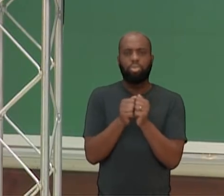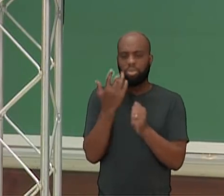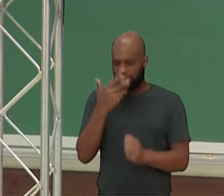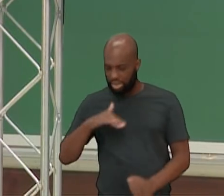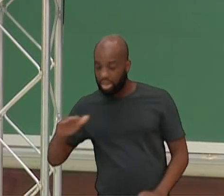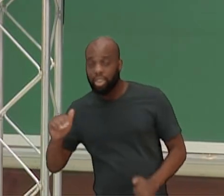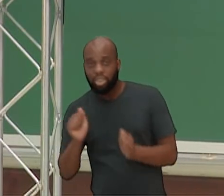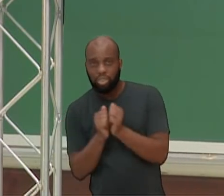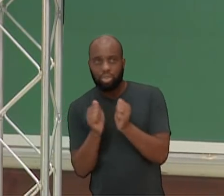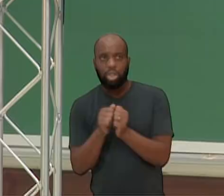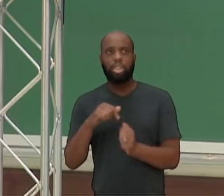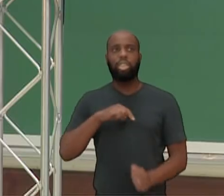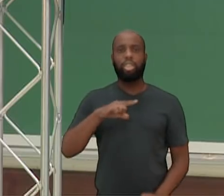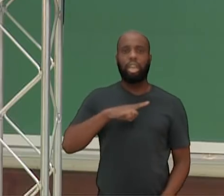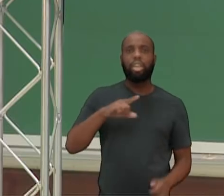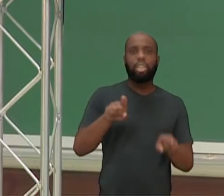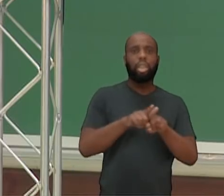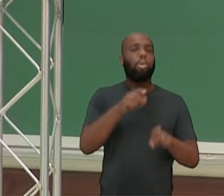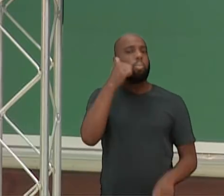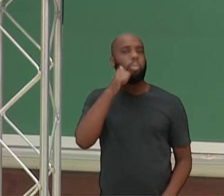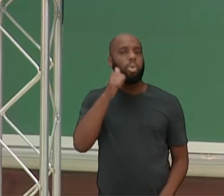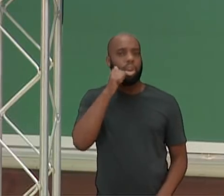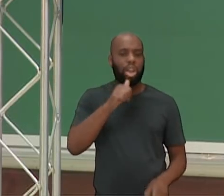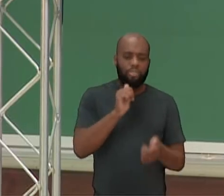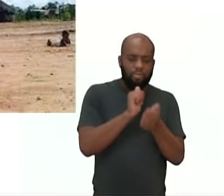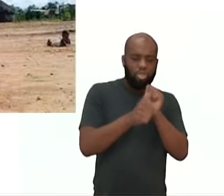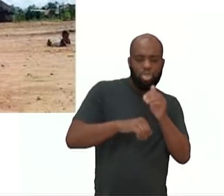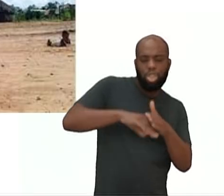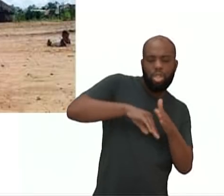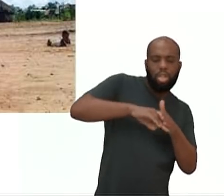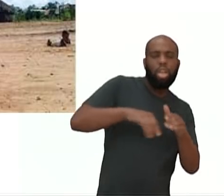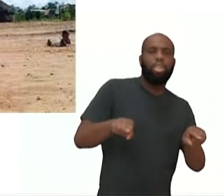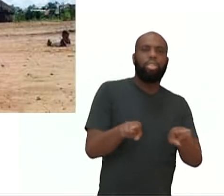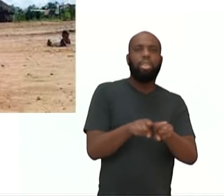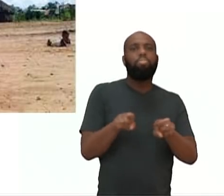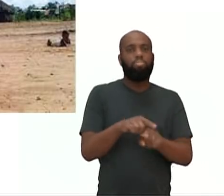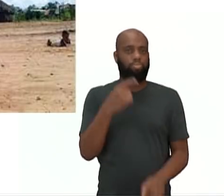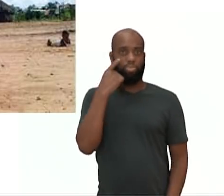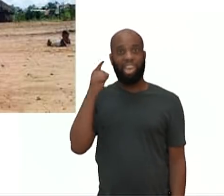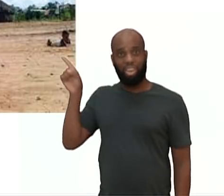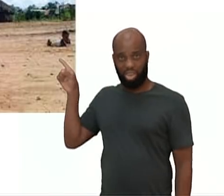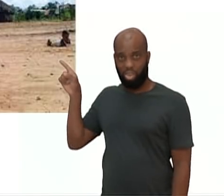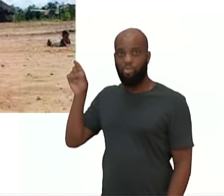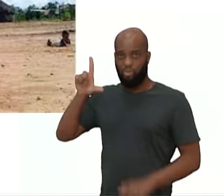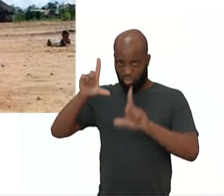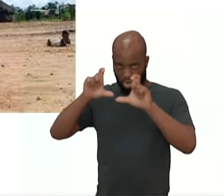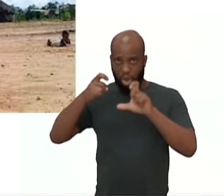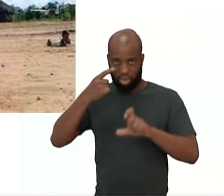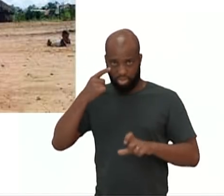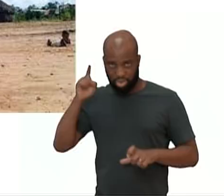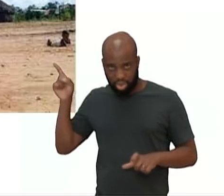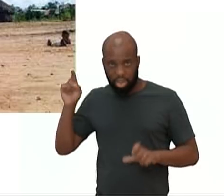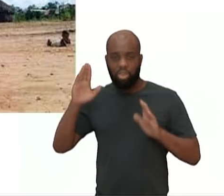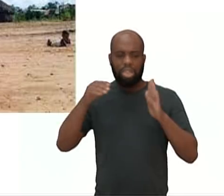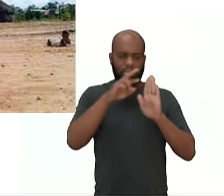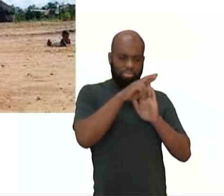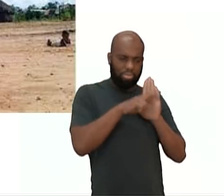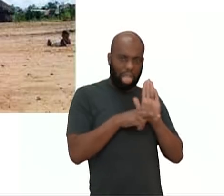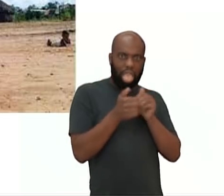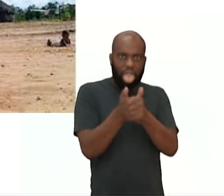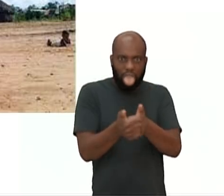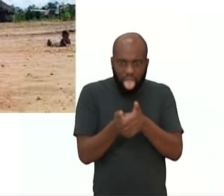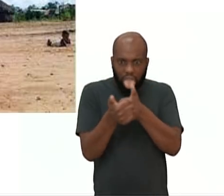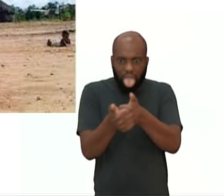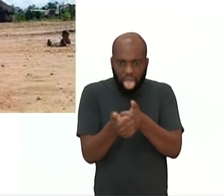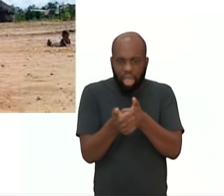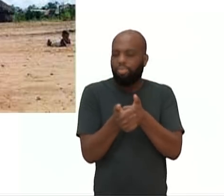fotos, mulheres jogando futebol, né? Então, não tem essa regra, não,